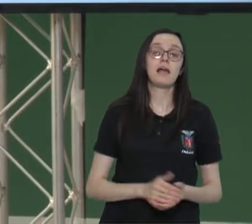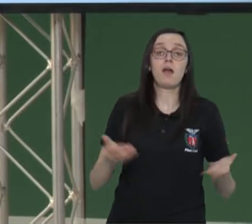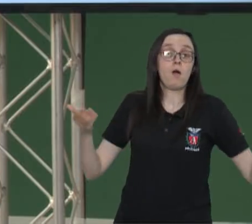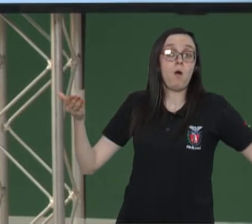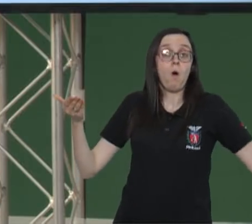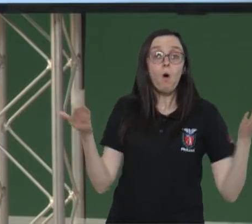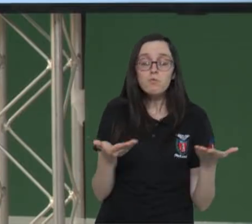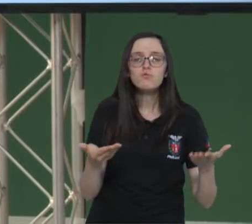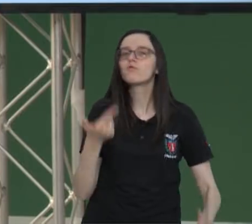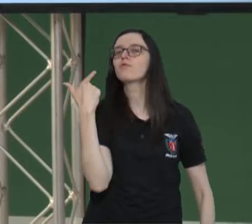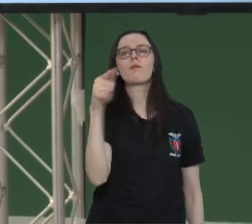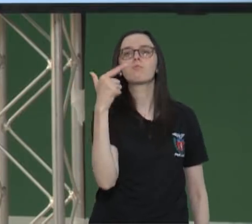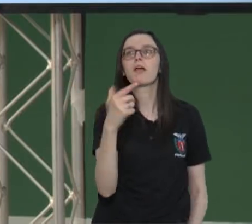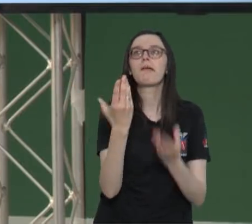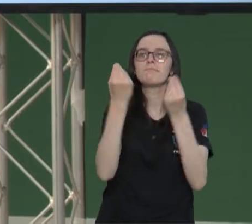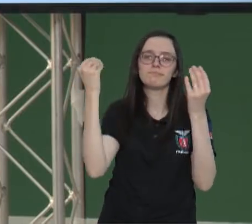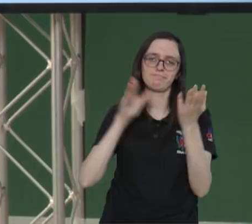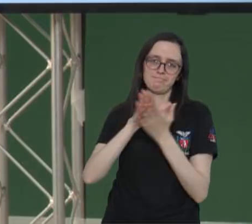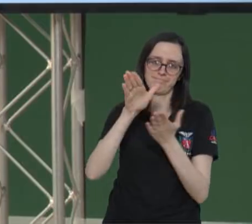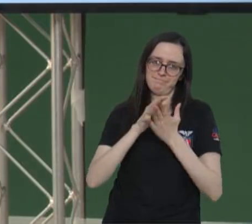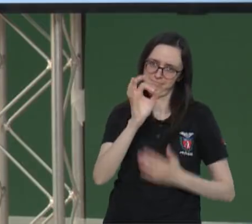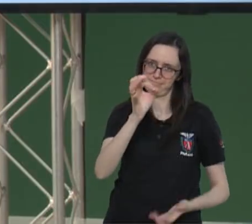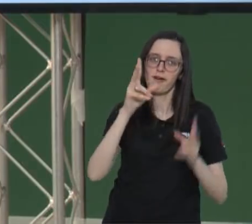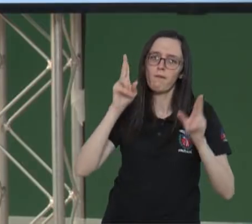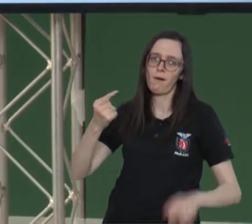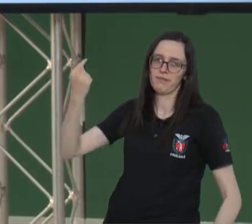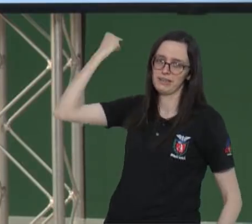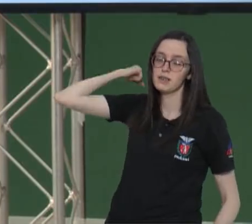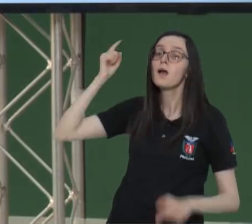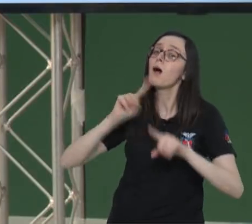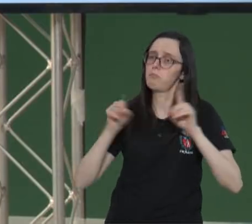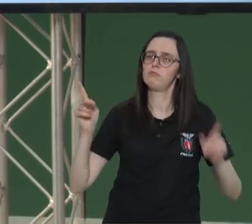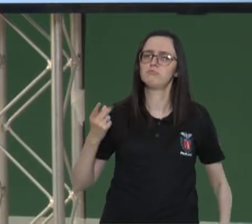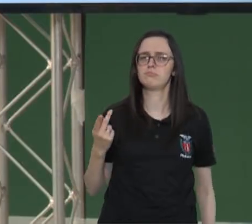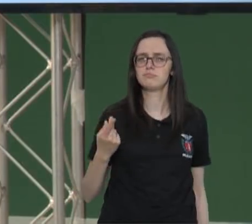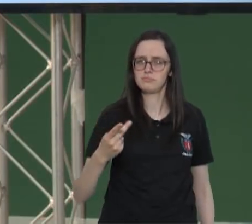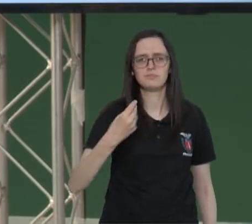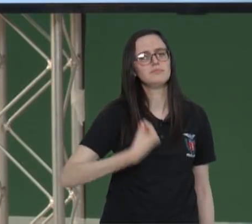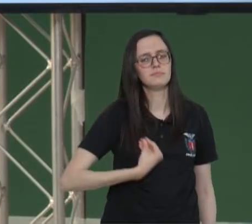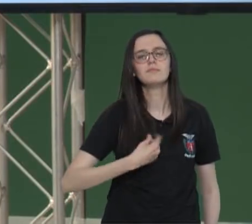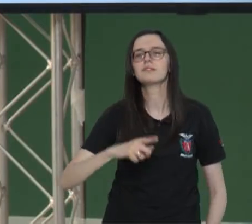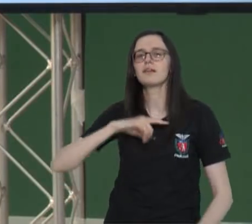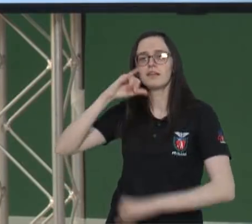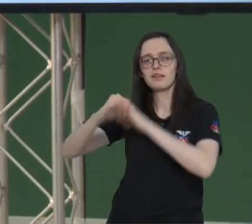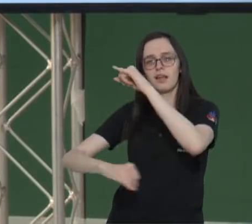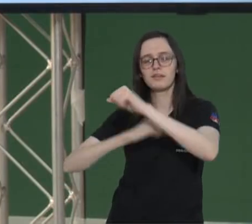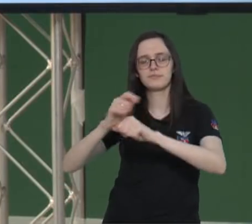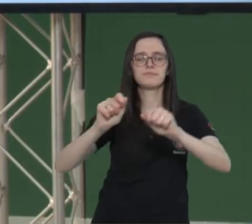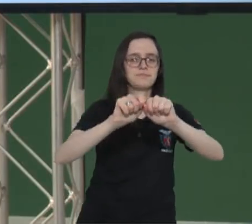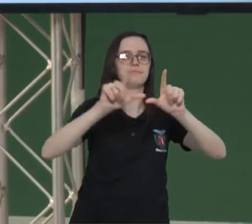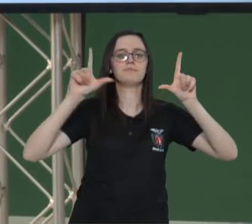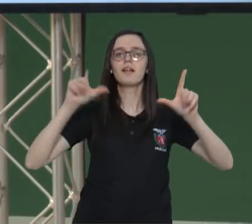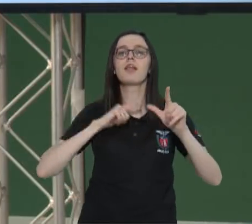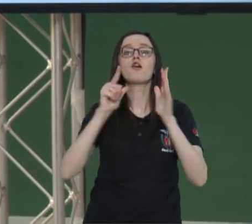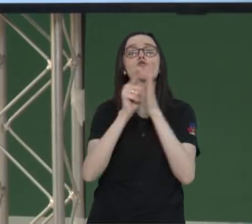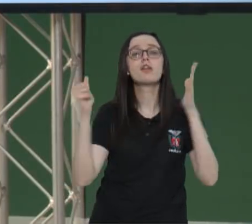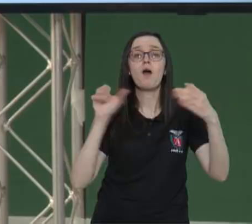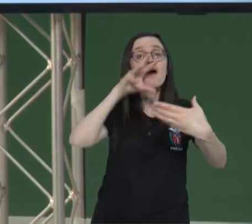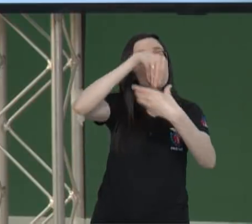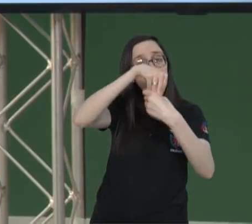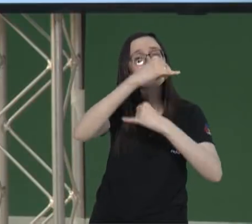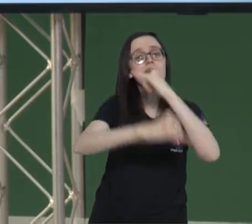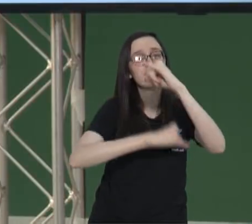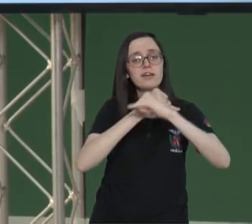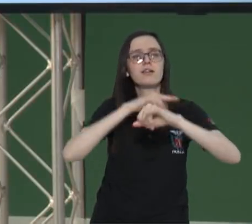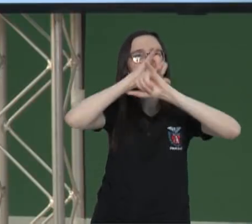Hoje não tem tanto jornal impresso como tinha antigamente, mas isso continua na internet, né? Existem muitos jornais, muitos meios de